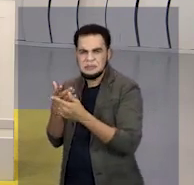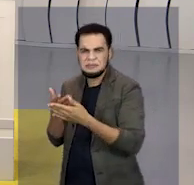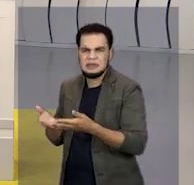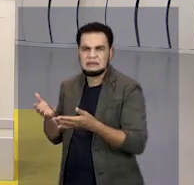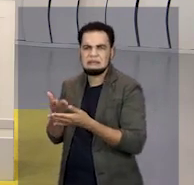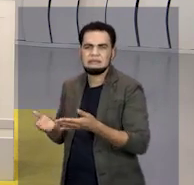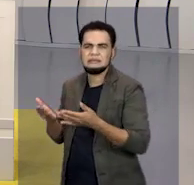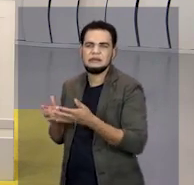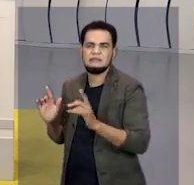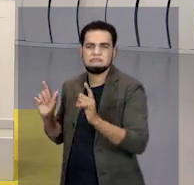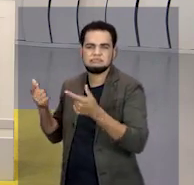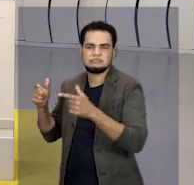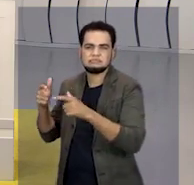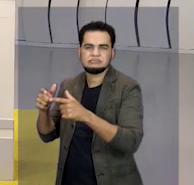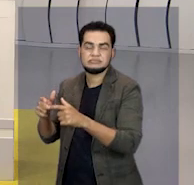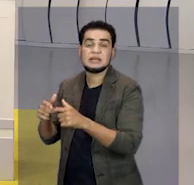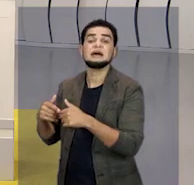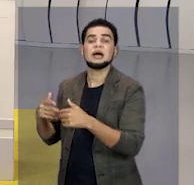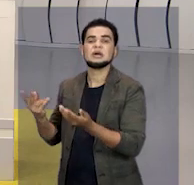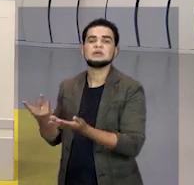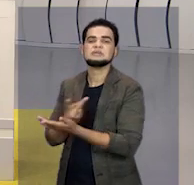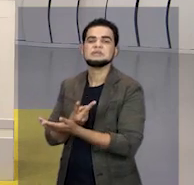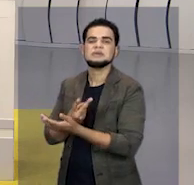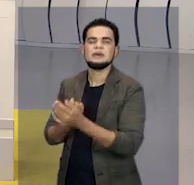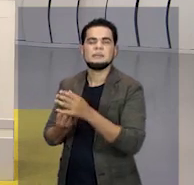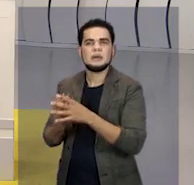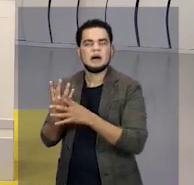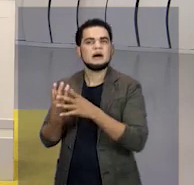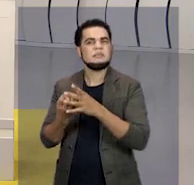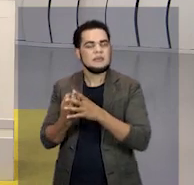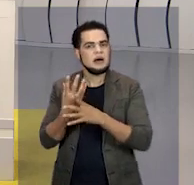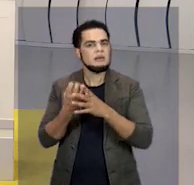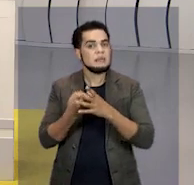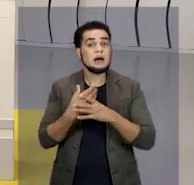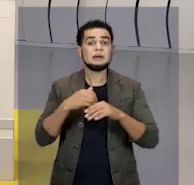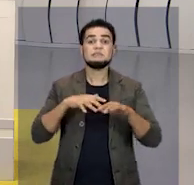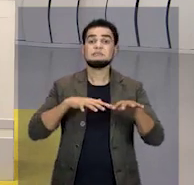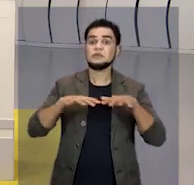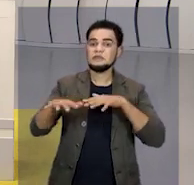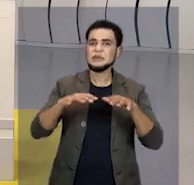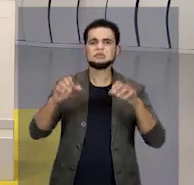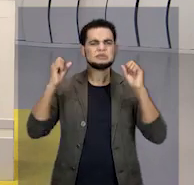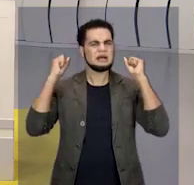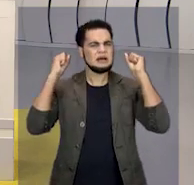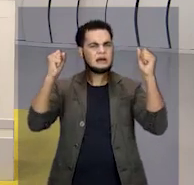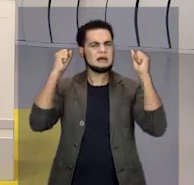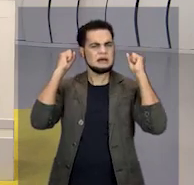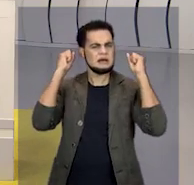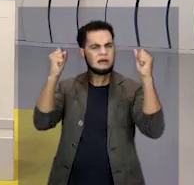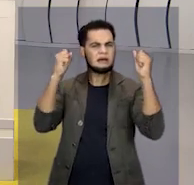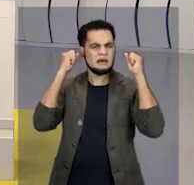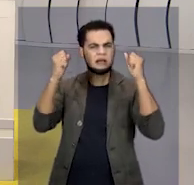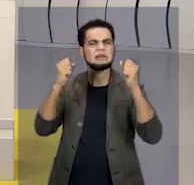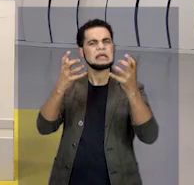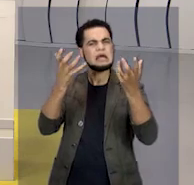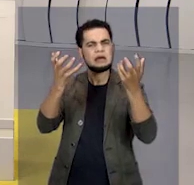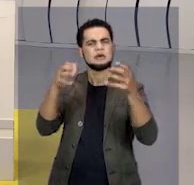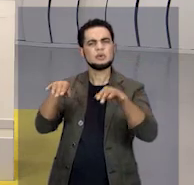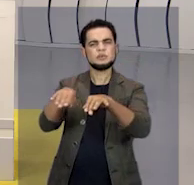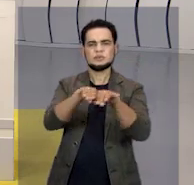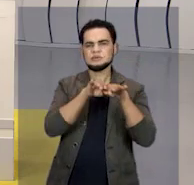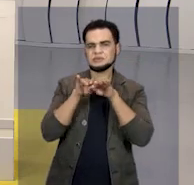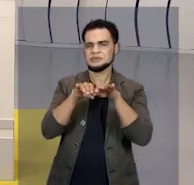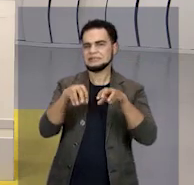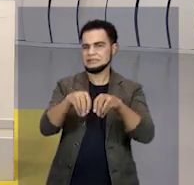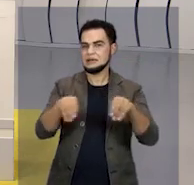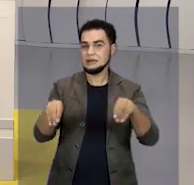longo do tempo, foram surgindo esses movimentos por luta de igualdade pela terra. Então, nós vamos falar aqui um pouco desses principais